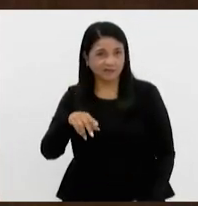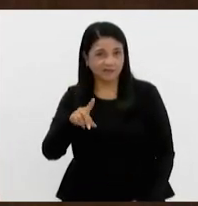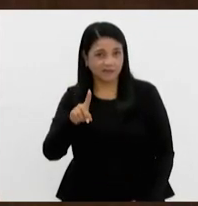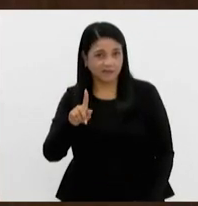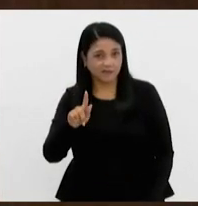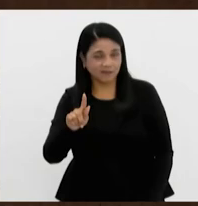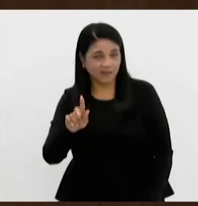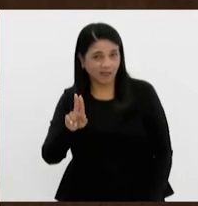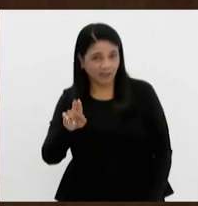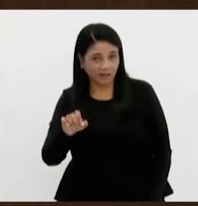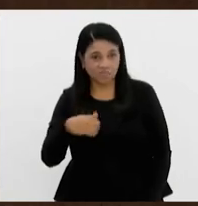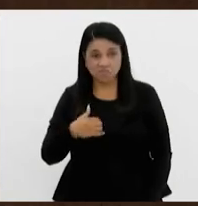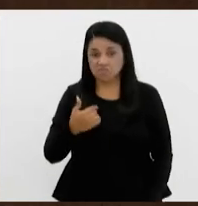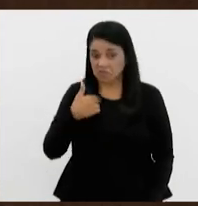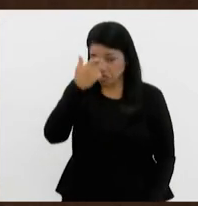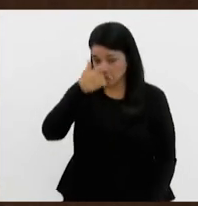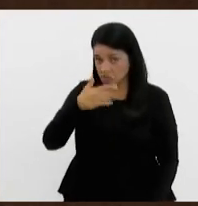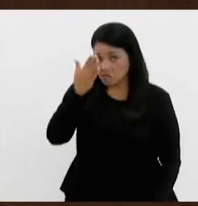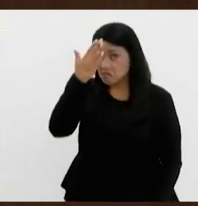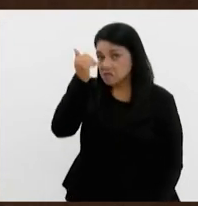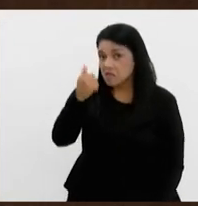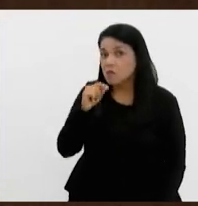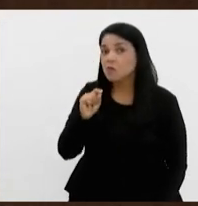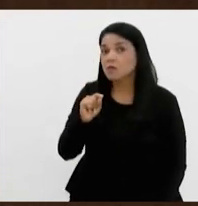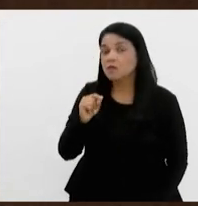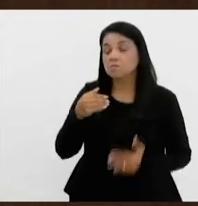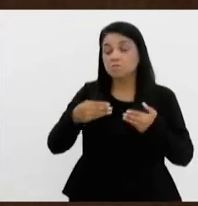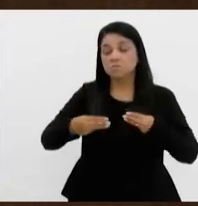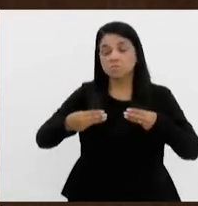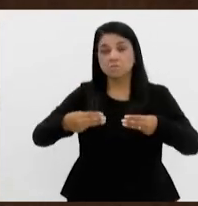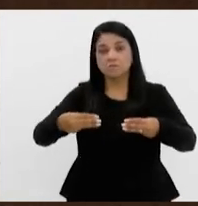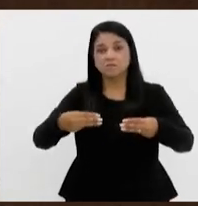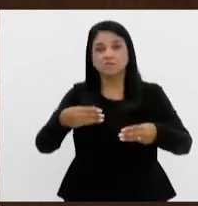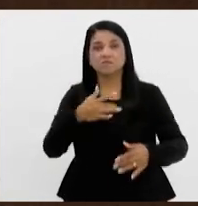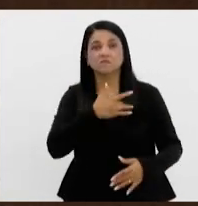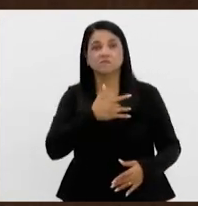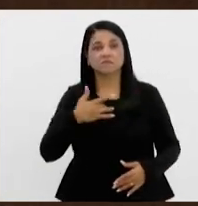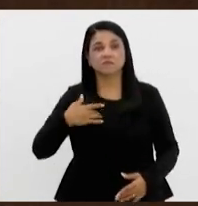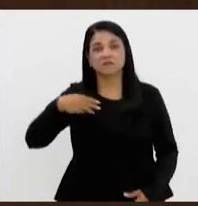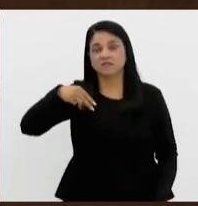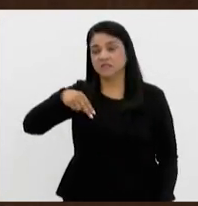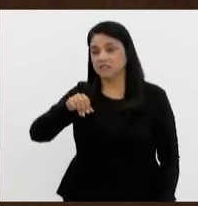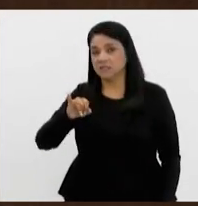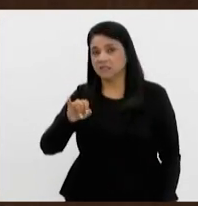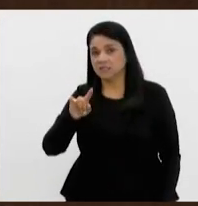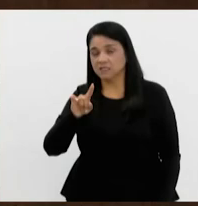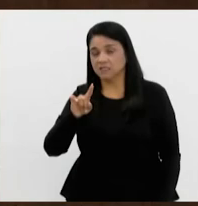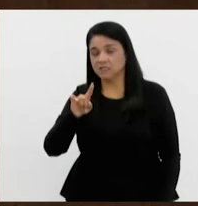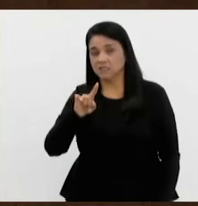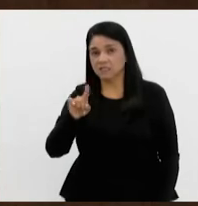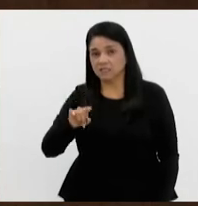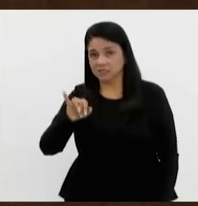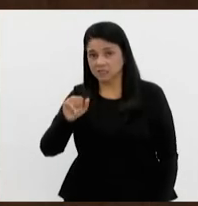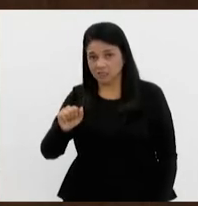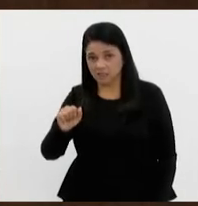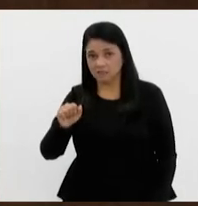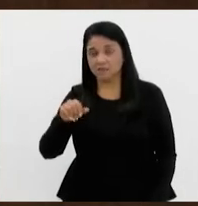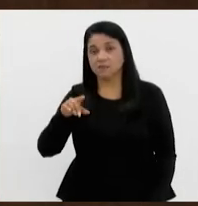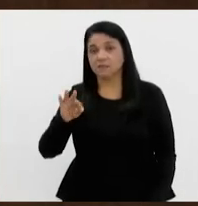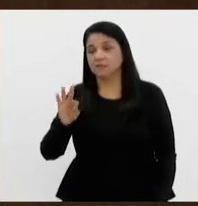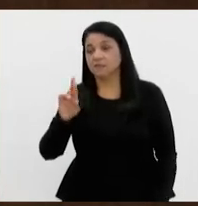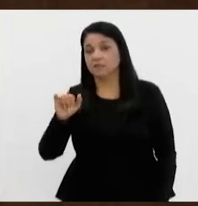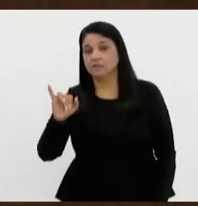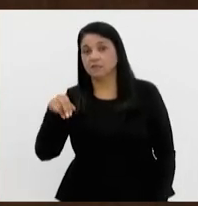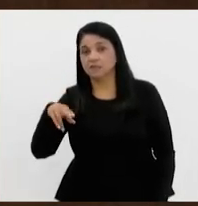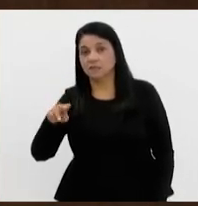Que eu saiba, a ministra da Saúde, Nísia Trindade, se recusou a comprar no ano